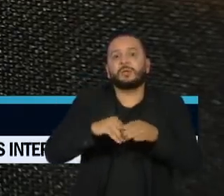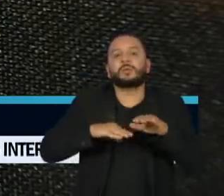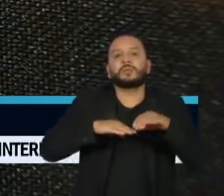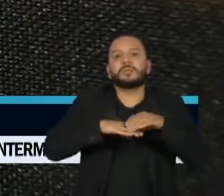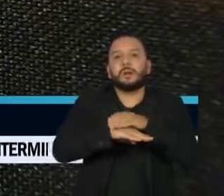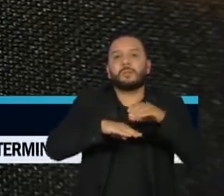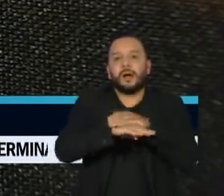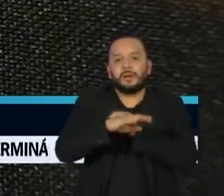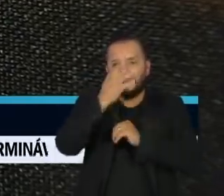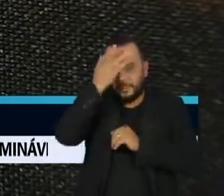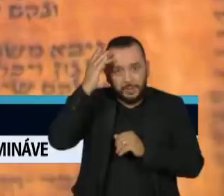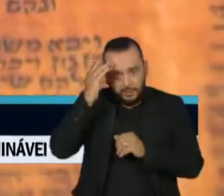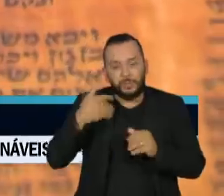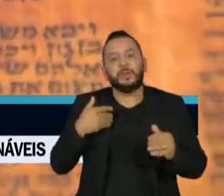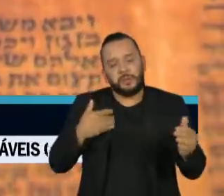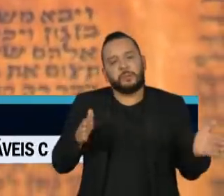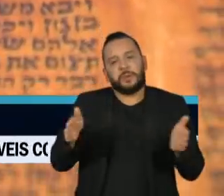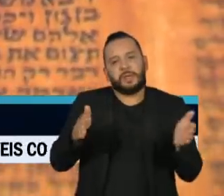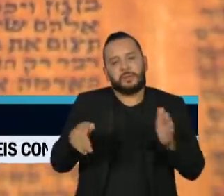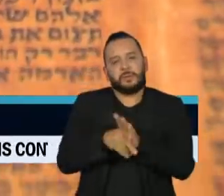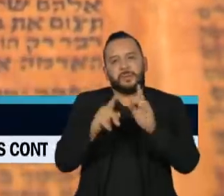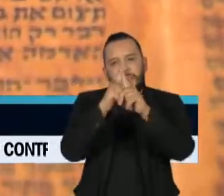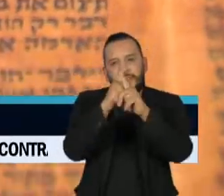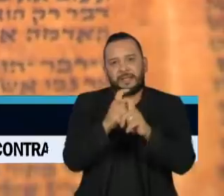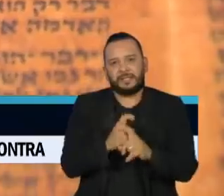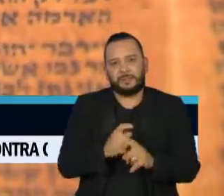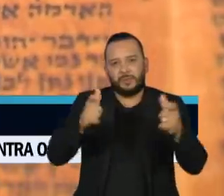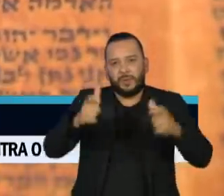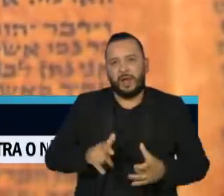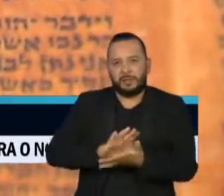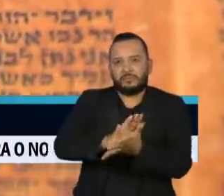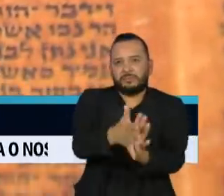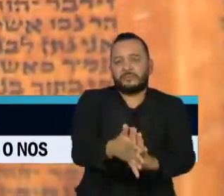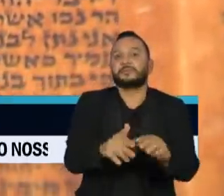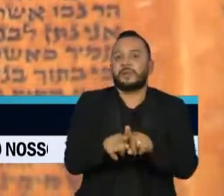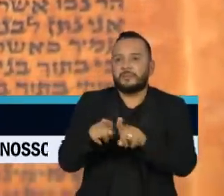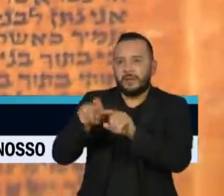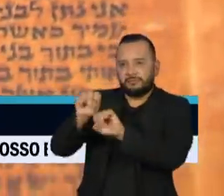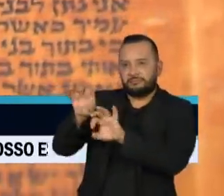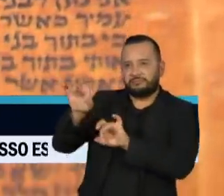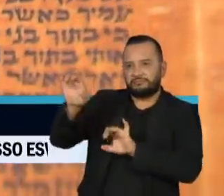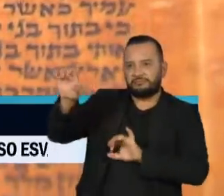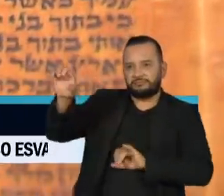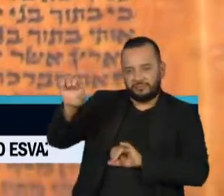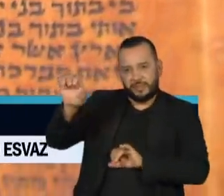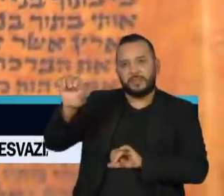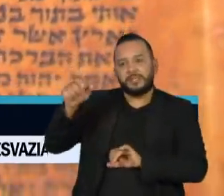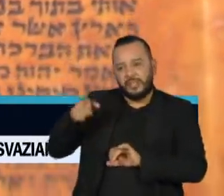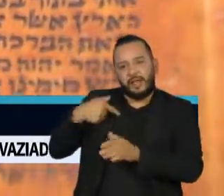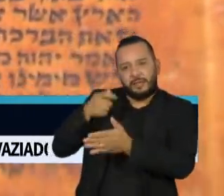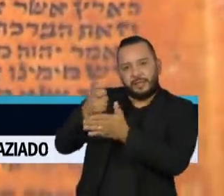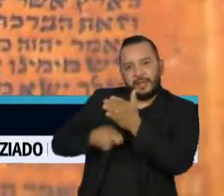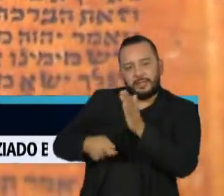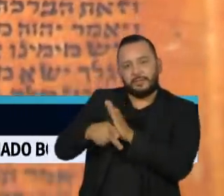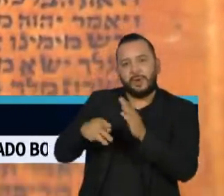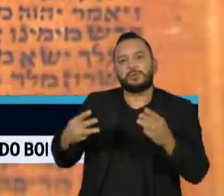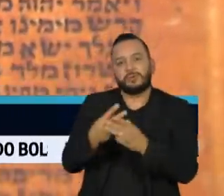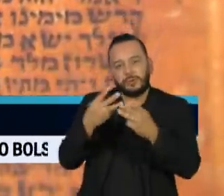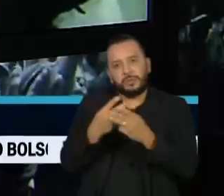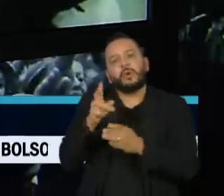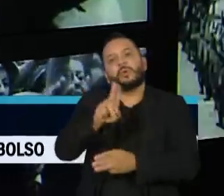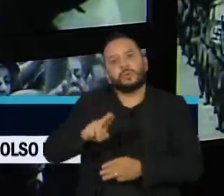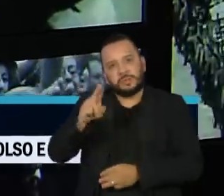concentração na época do nazismo, até uma réplica da Torá, principal texto sagrado do judaísmo, usado por Dom Pedro